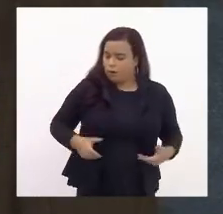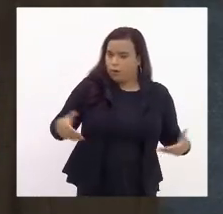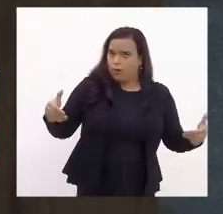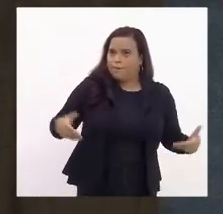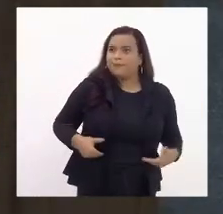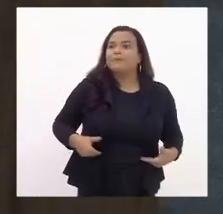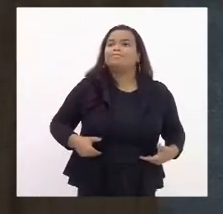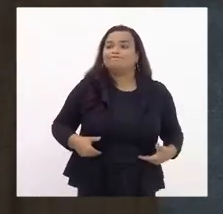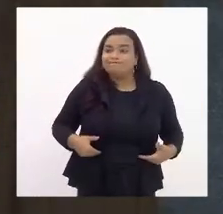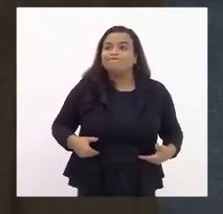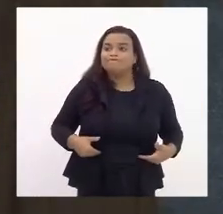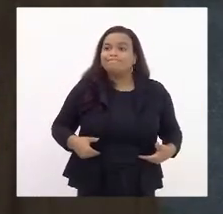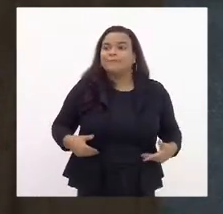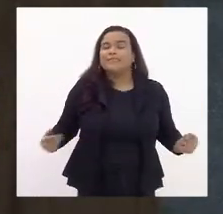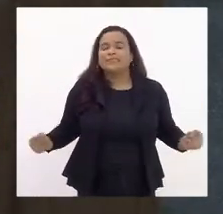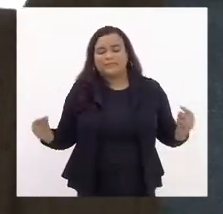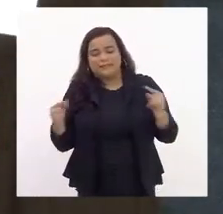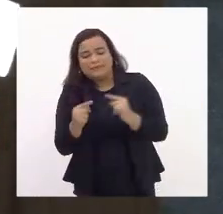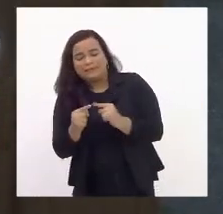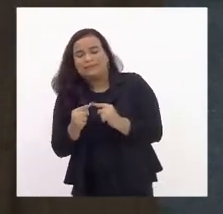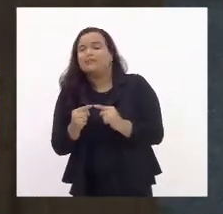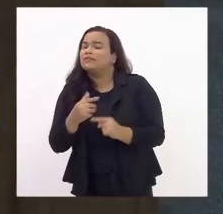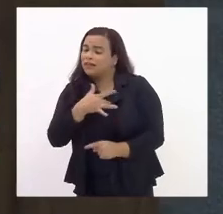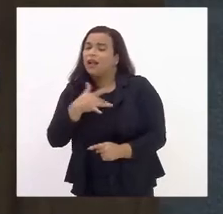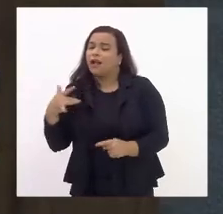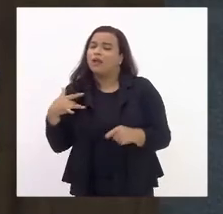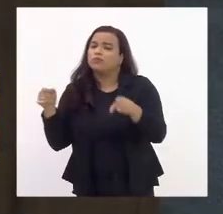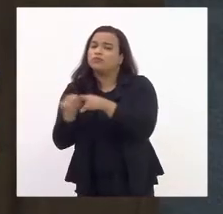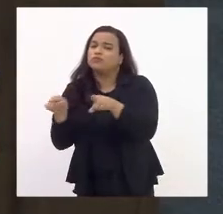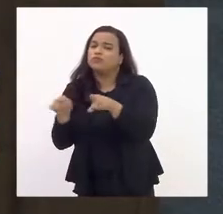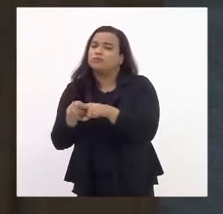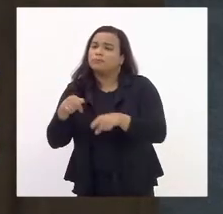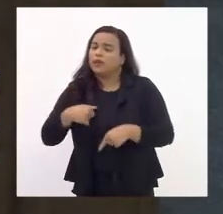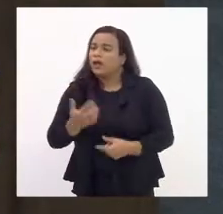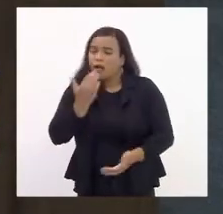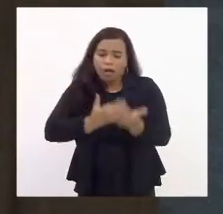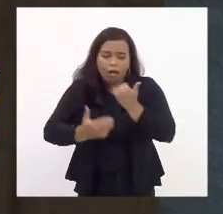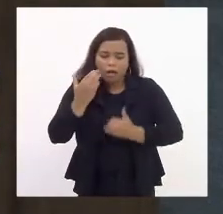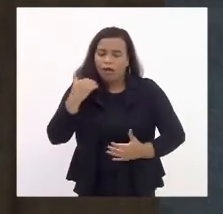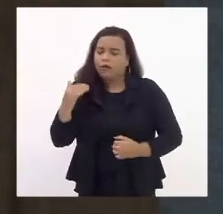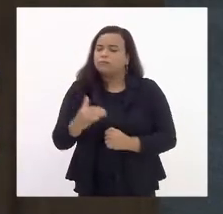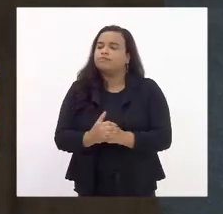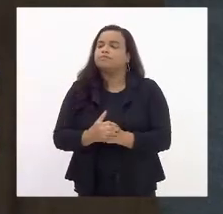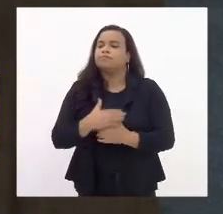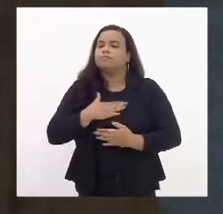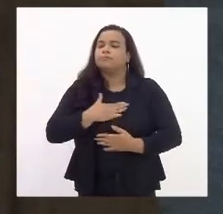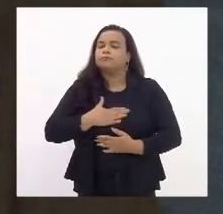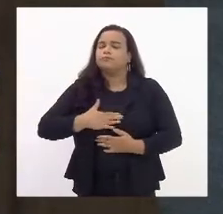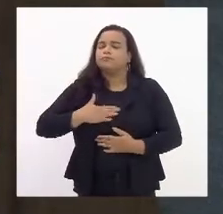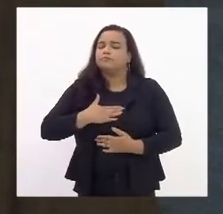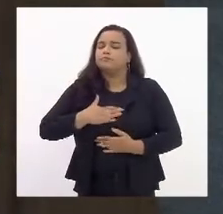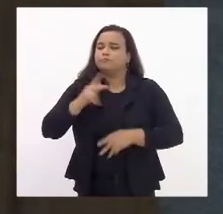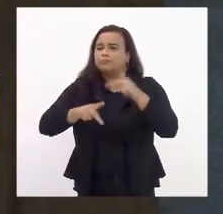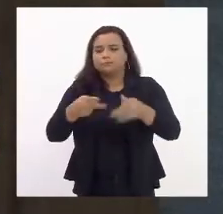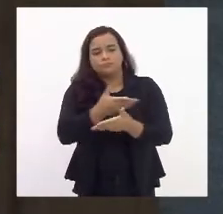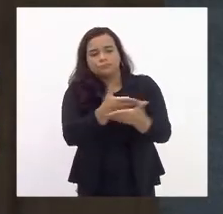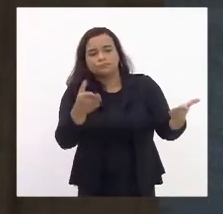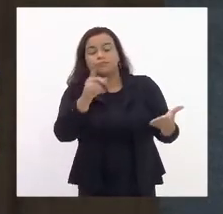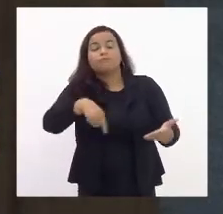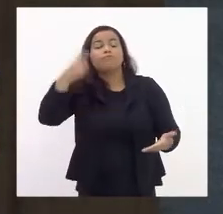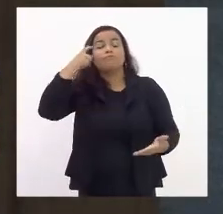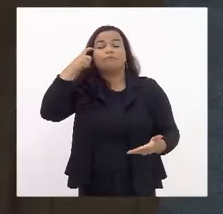é saúde, né? A questão da você saciar a fome da população é pensar